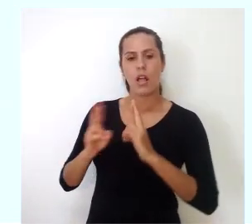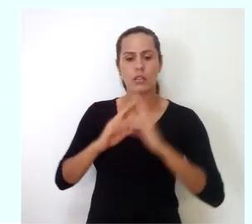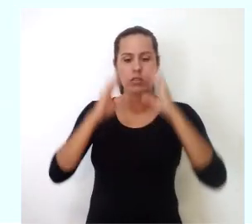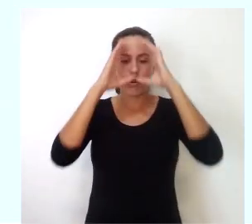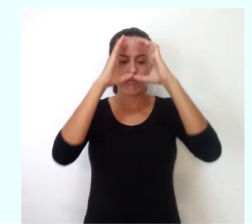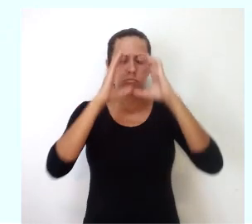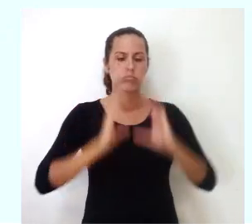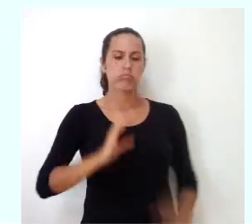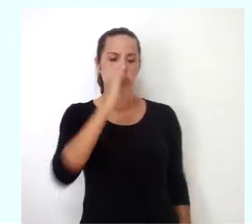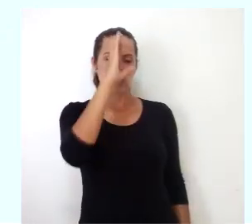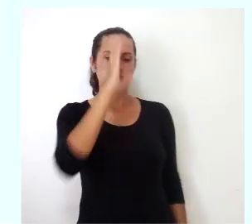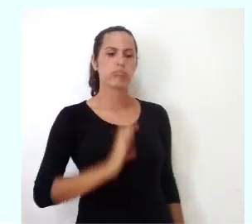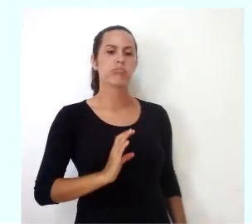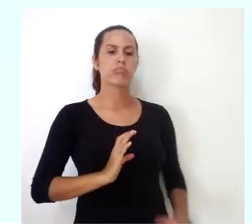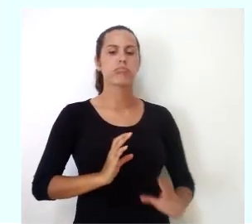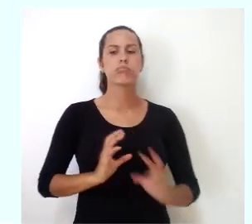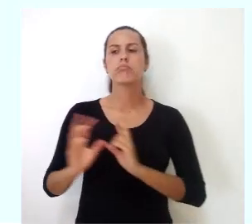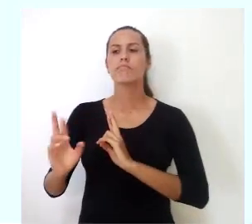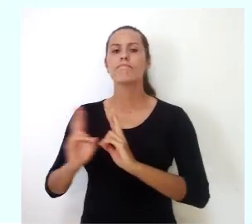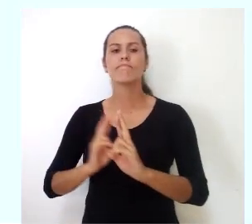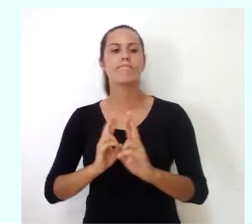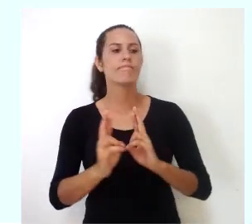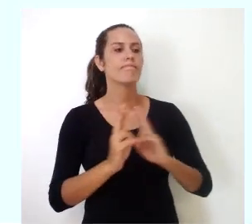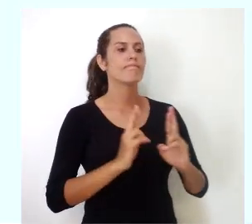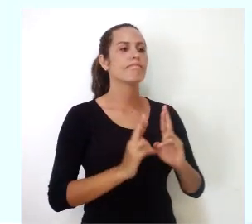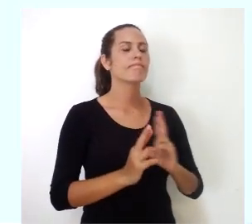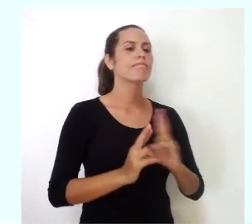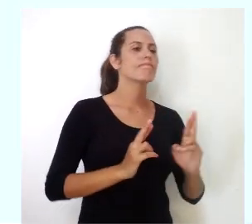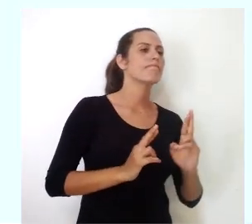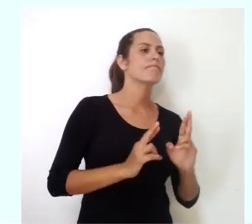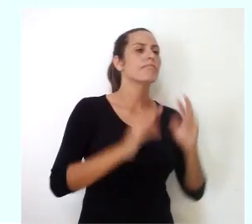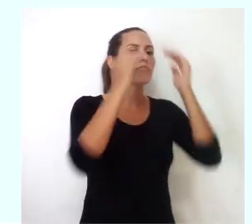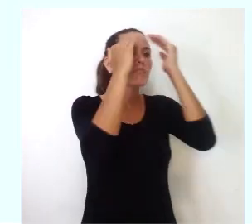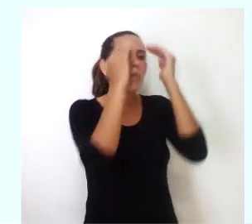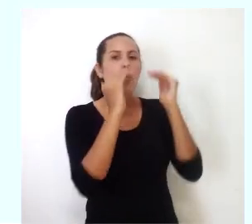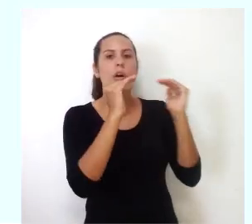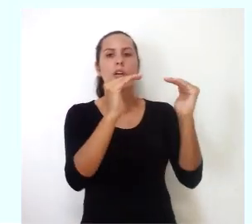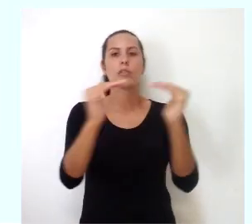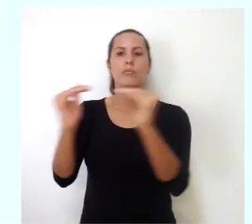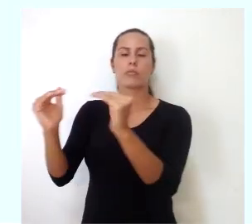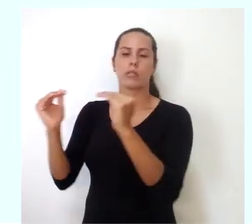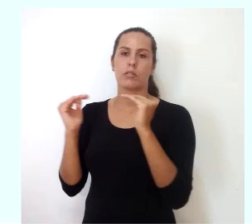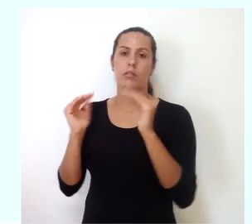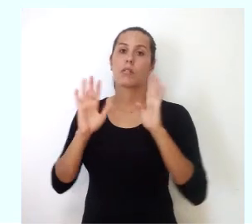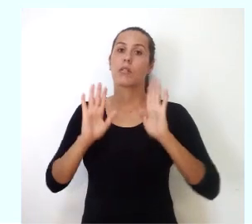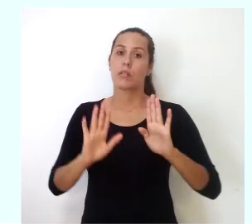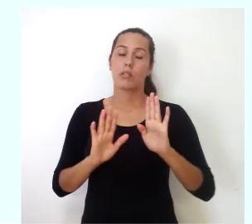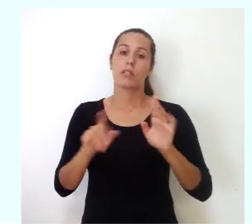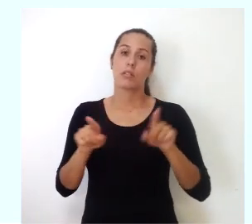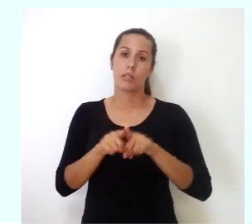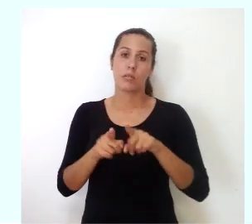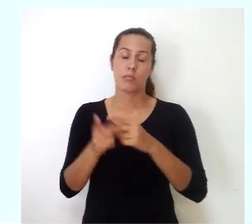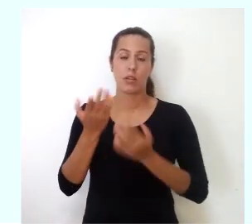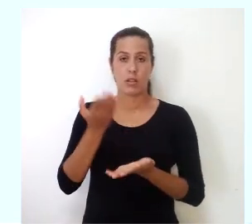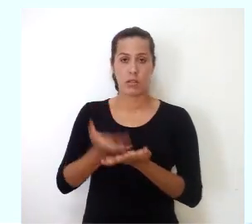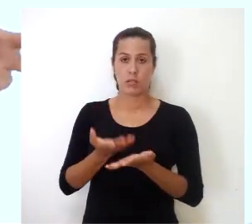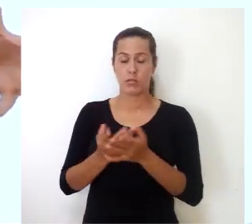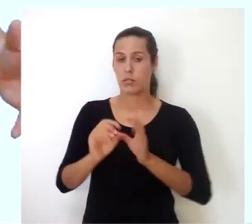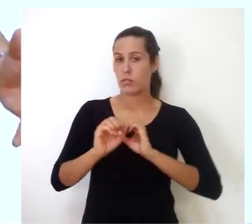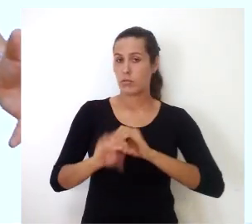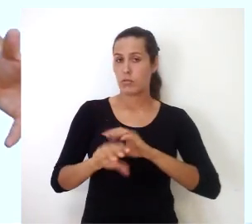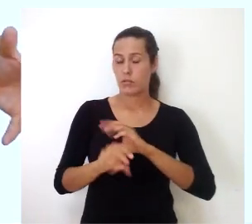esse respeito ao outro. Então é por isso que é importante. E vejam só, justamente nas aulas de ensino religioso,